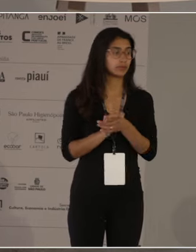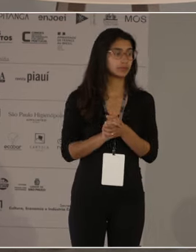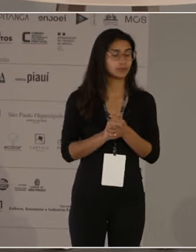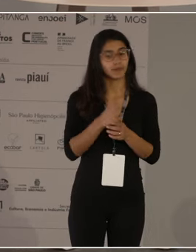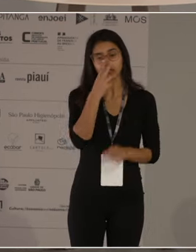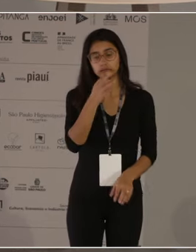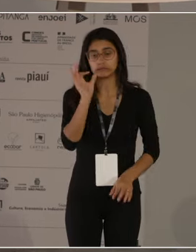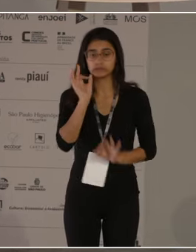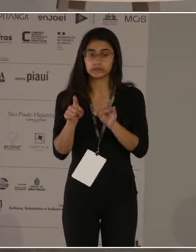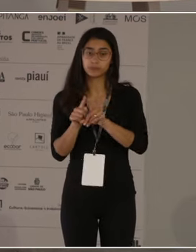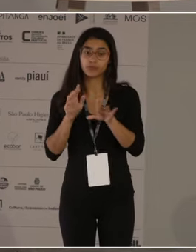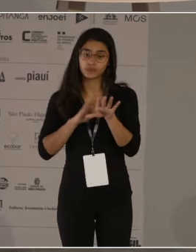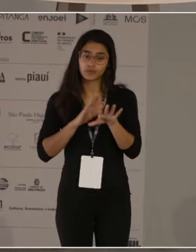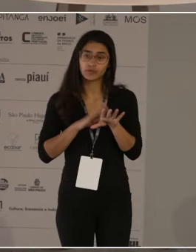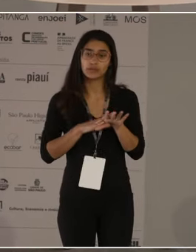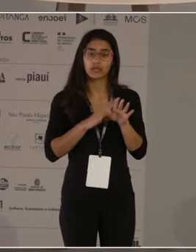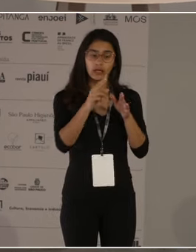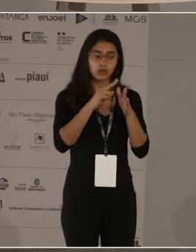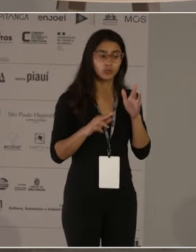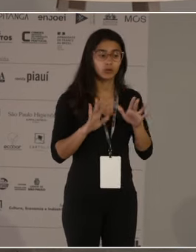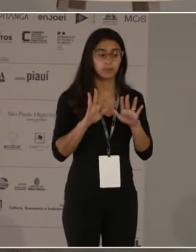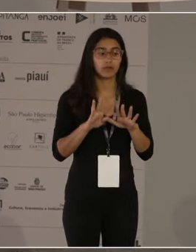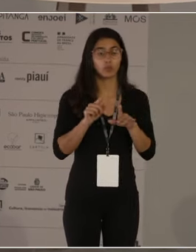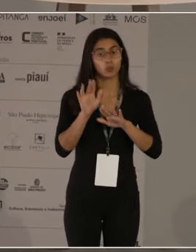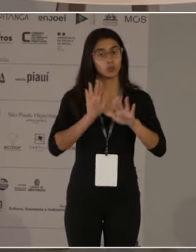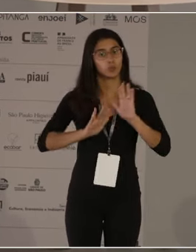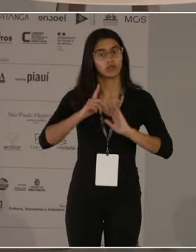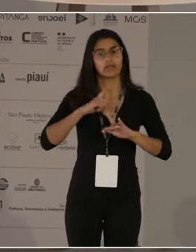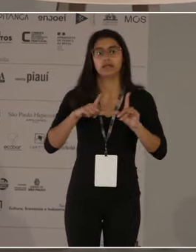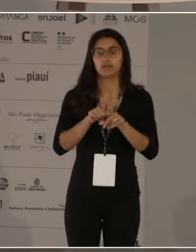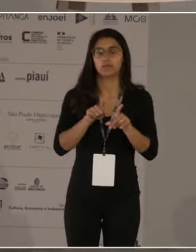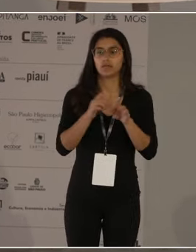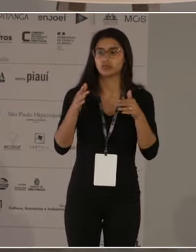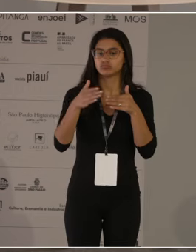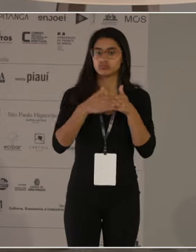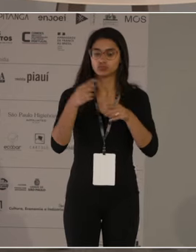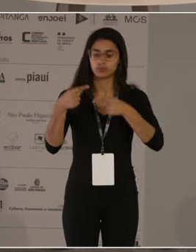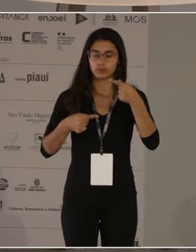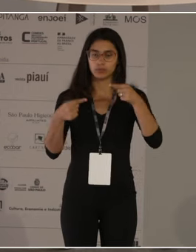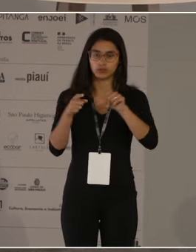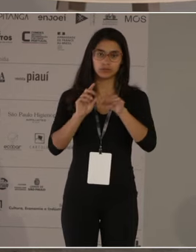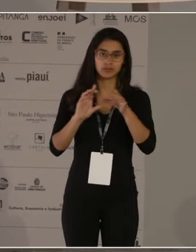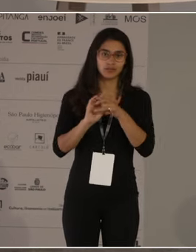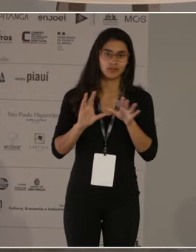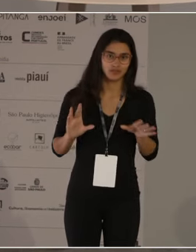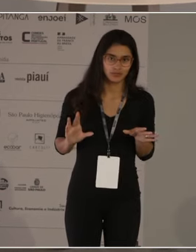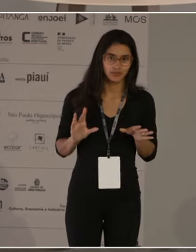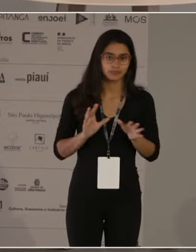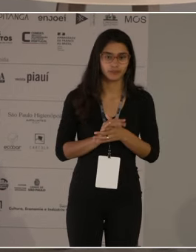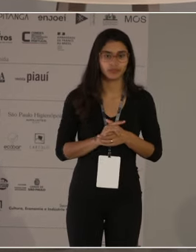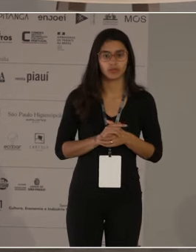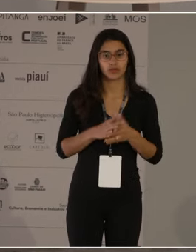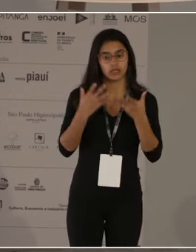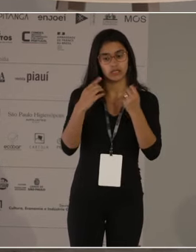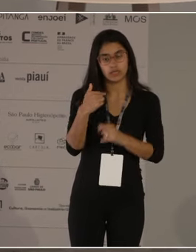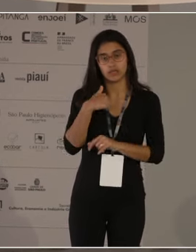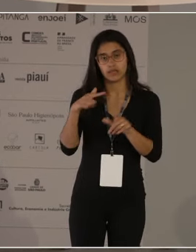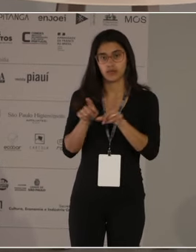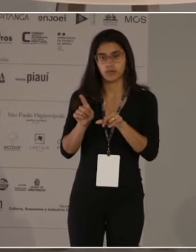certo de fazer essa leitura, né? Mas tomando muito cuidado de não fechar um debate que está em aberto, né? Não cabe a mim, né?